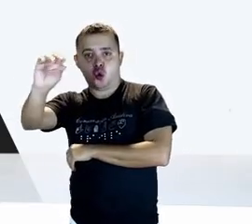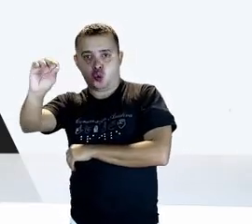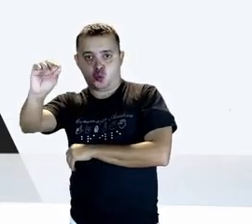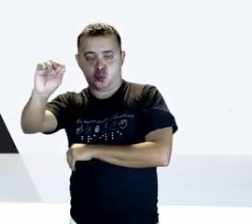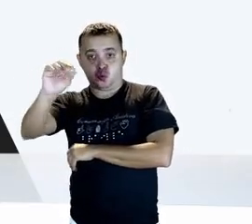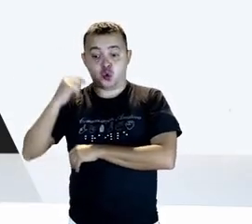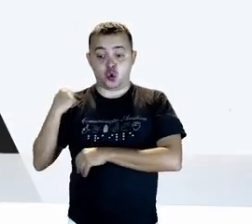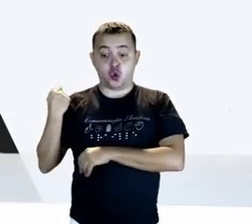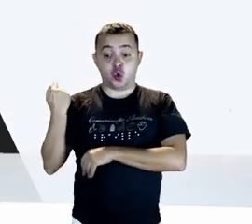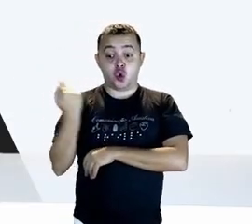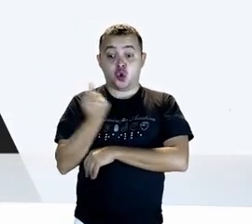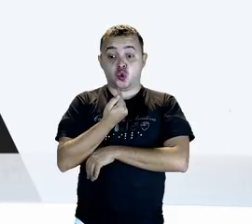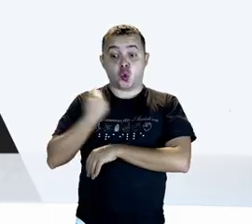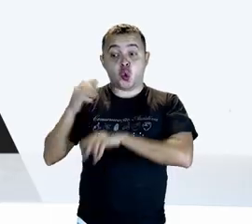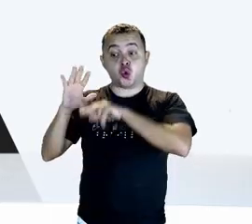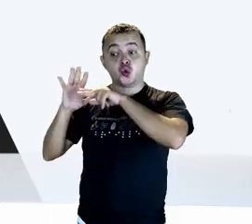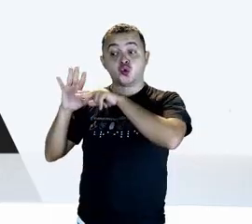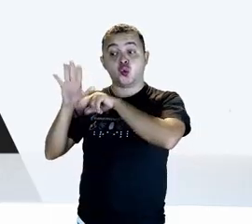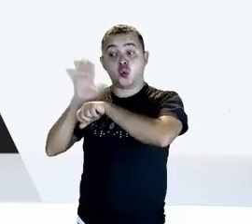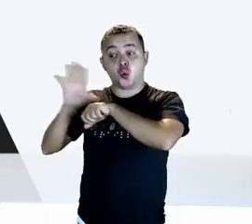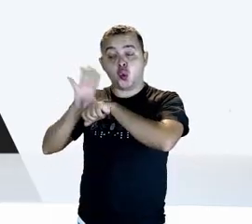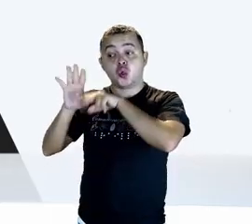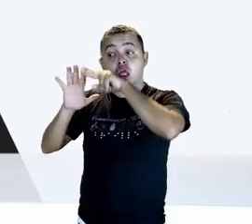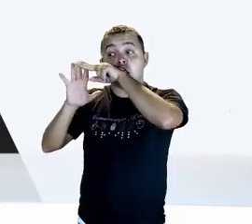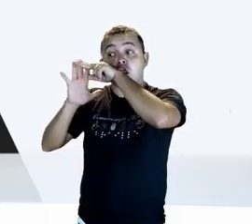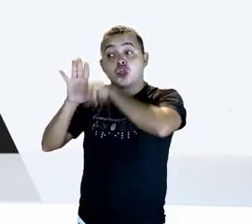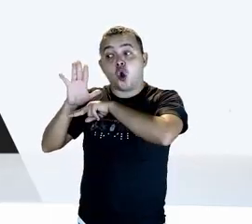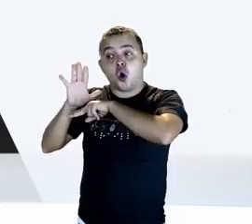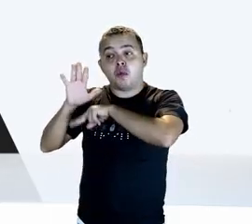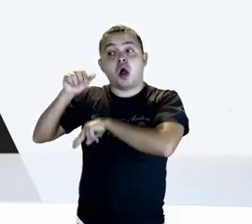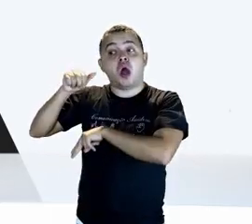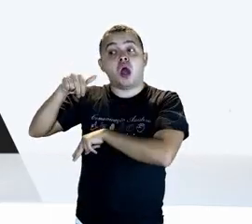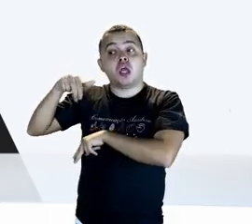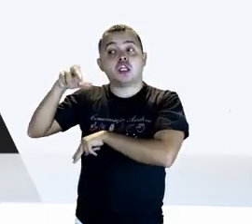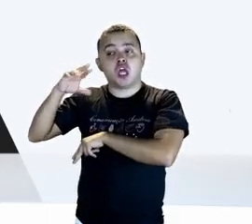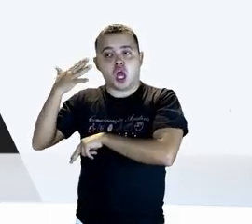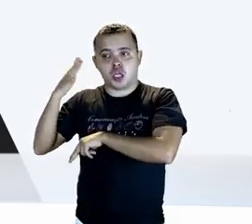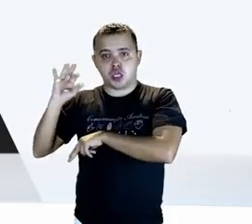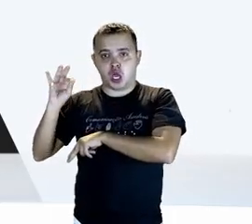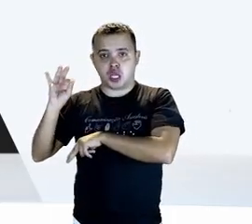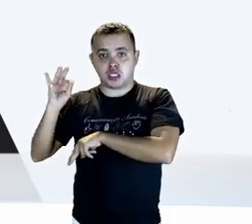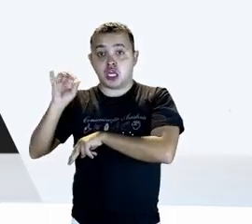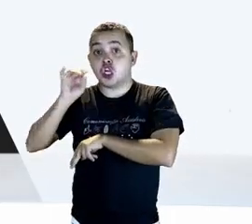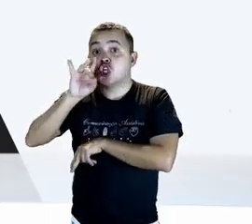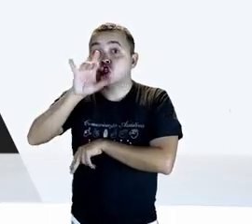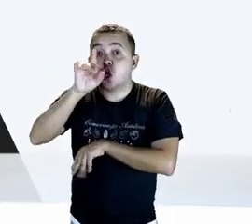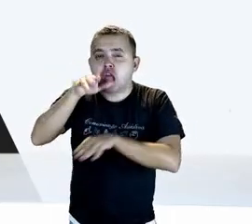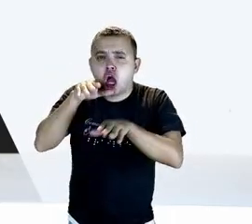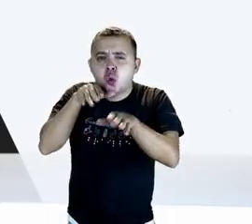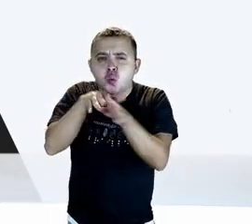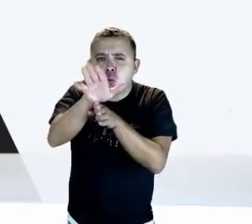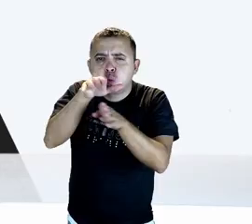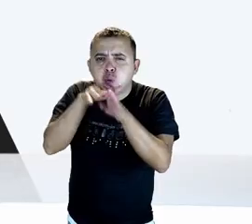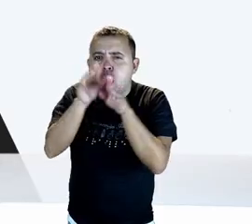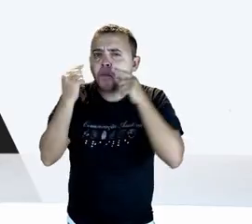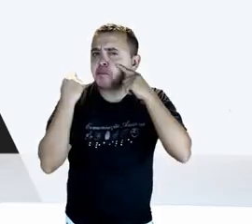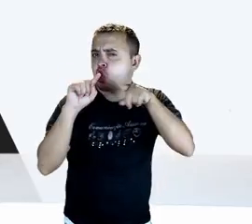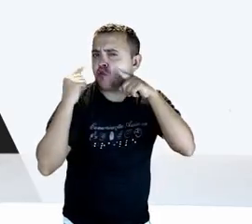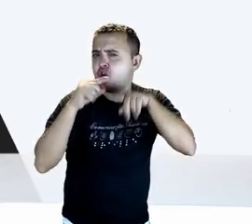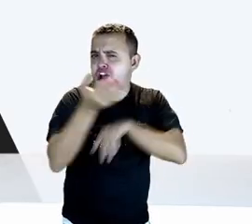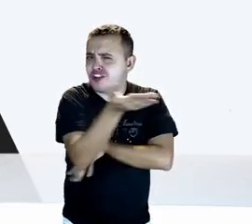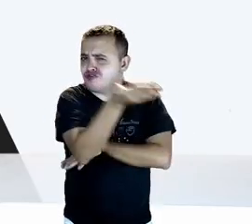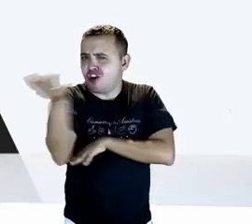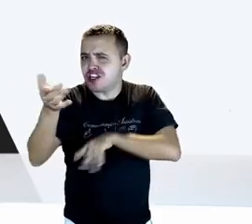curso daqui, para ficar bem claro para vocês, é uma citação é uma incitação